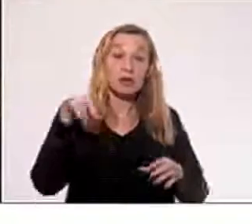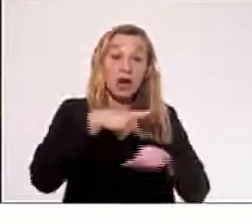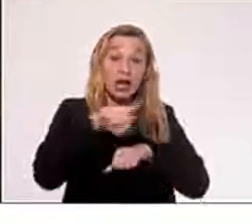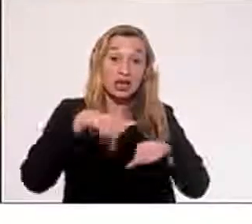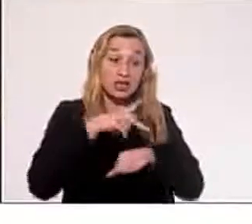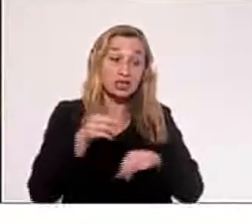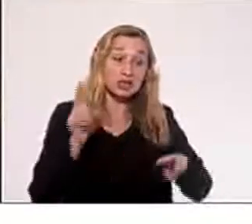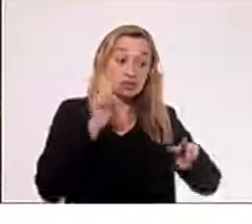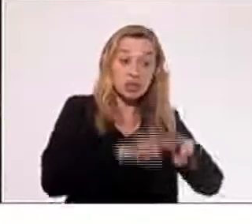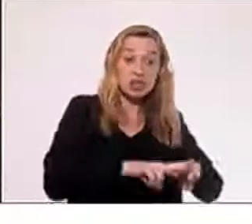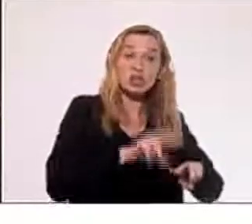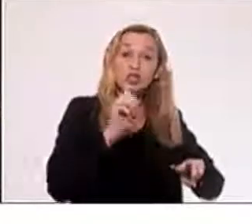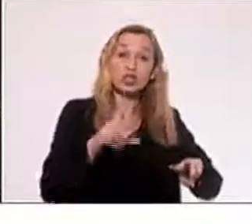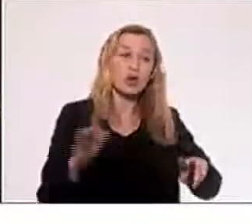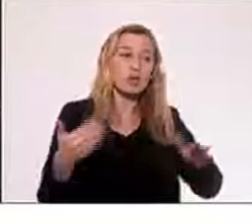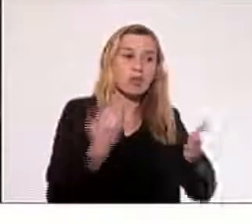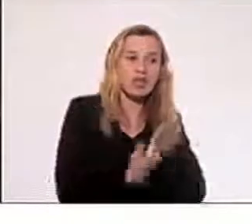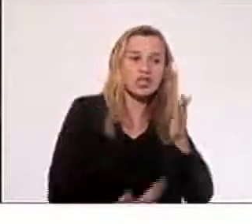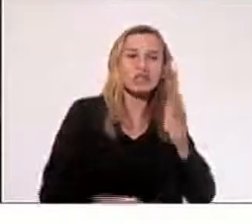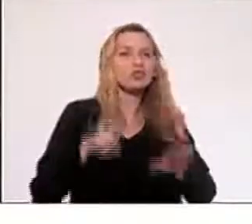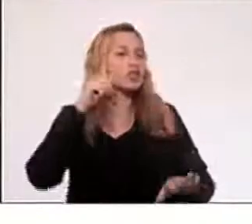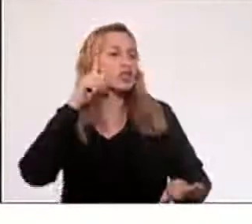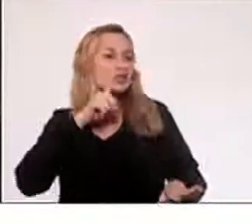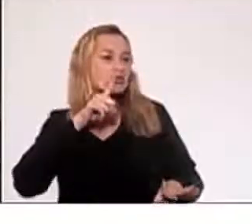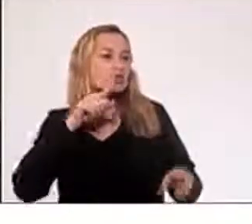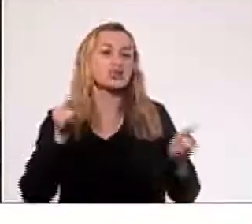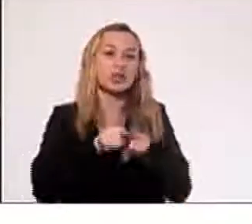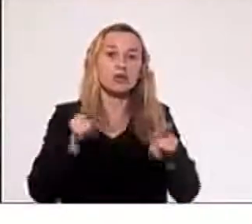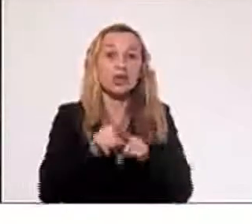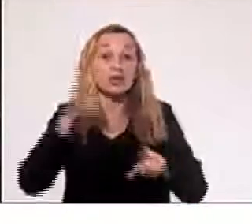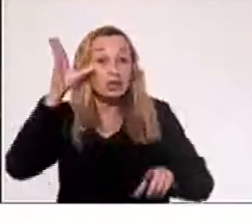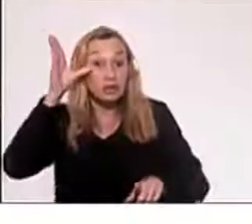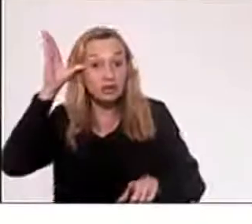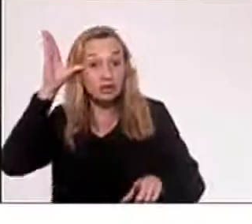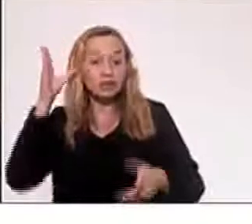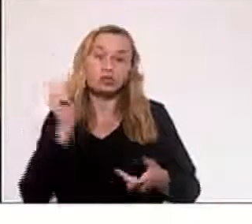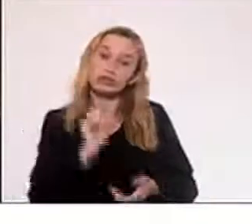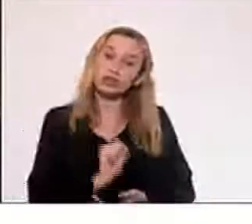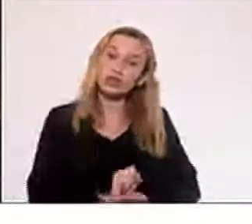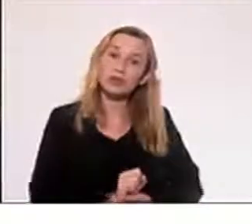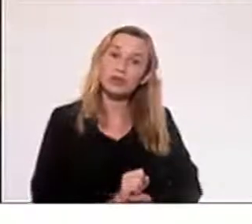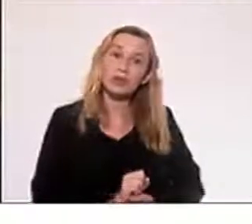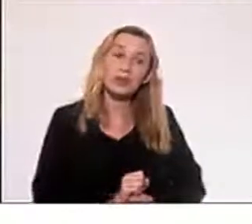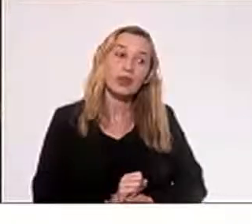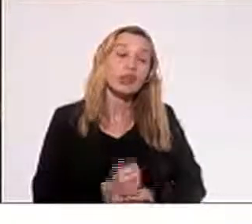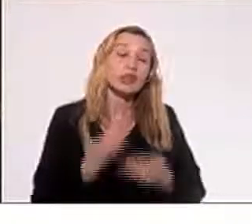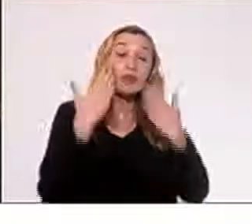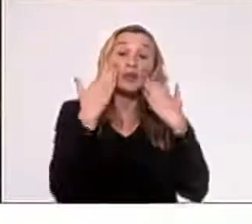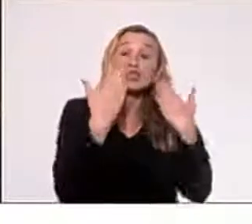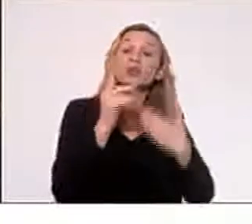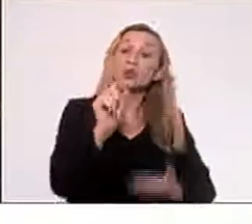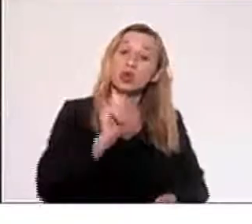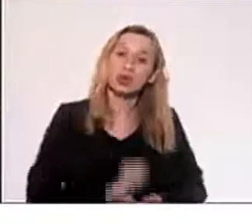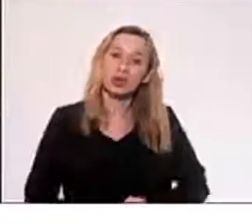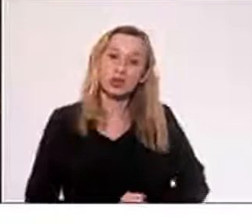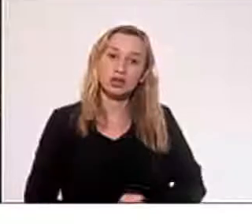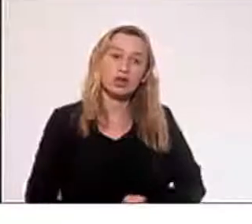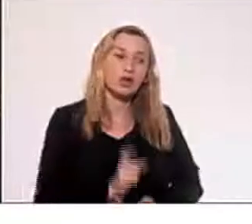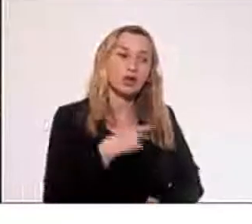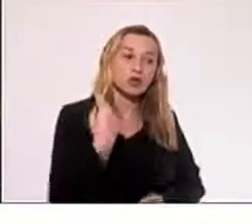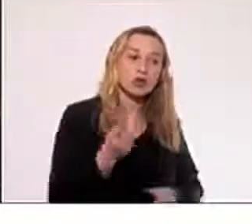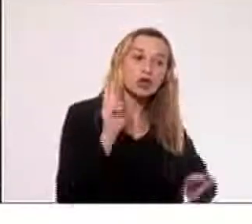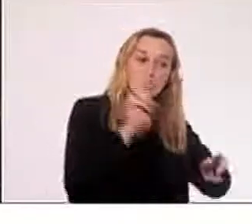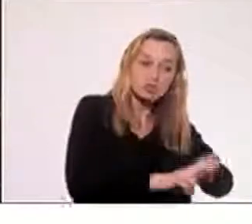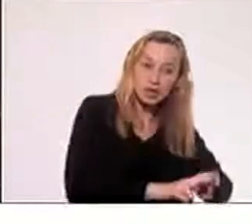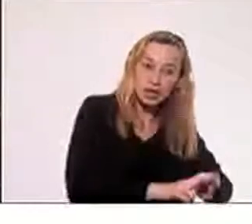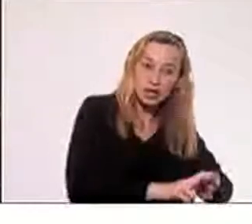gente só fica atrás dos Estados Unidos e da China. Isso representa que quando a gente prende, a